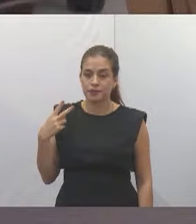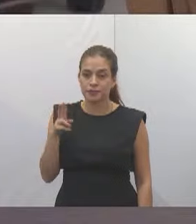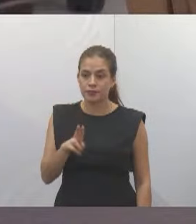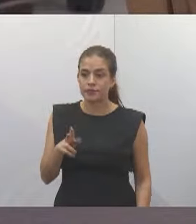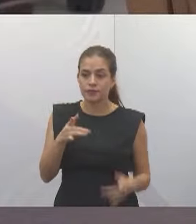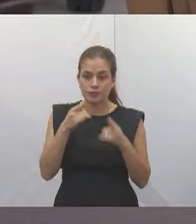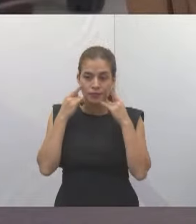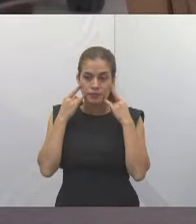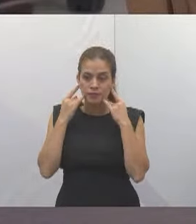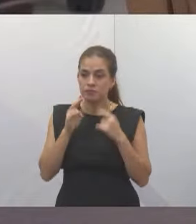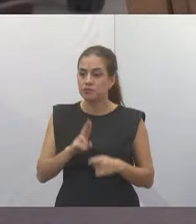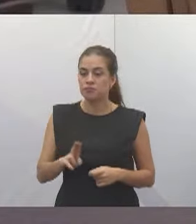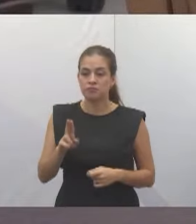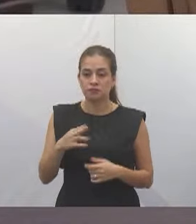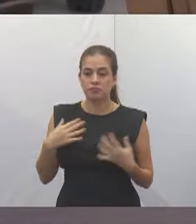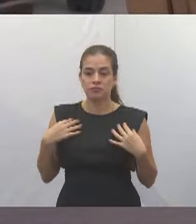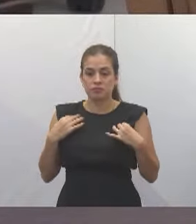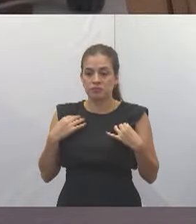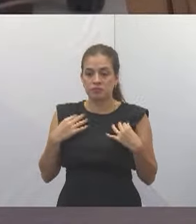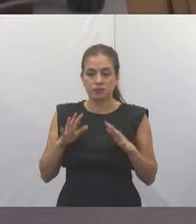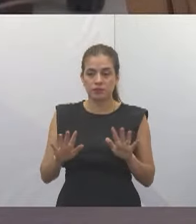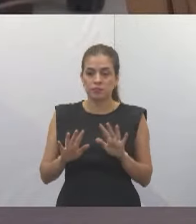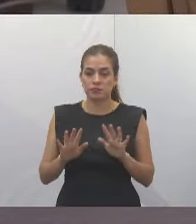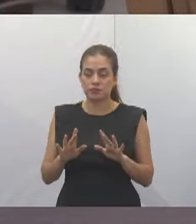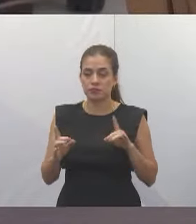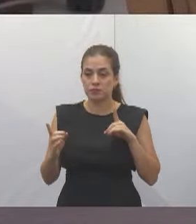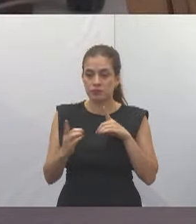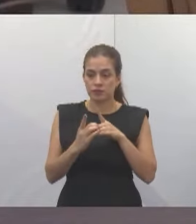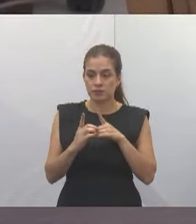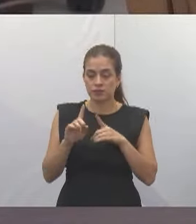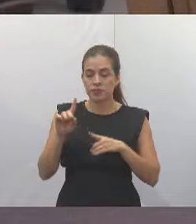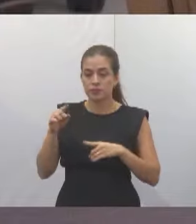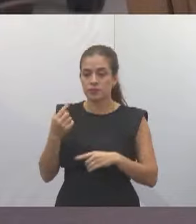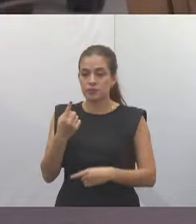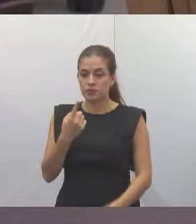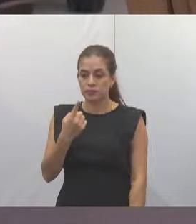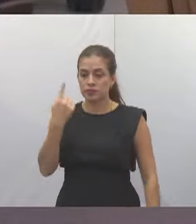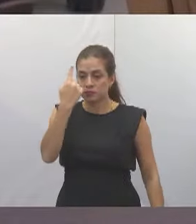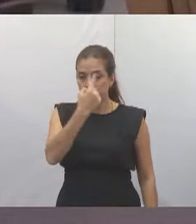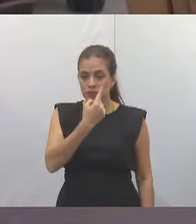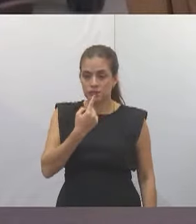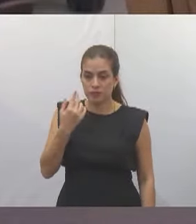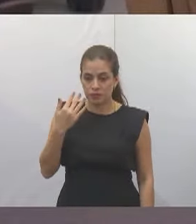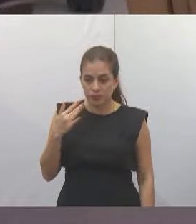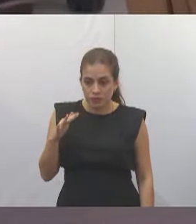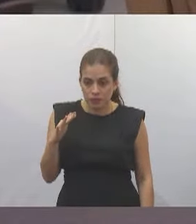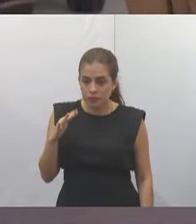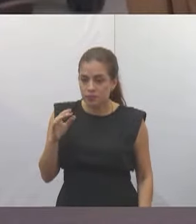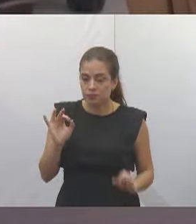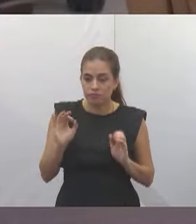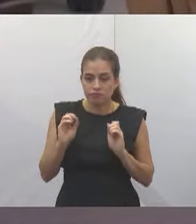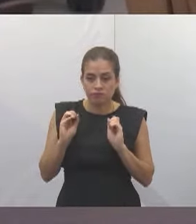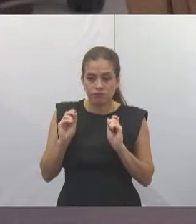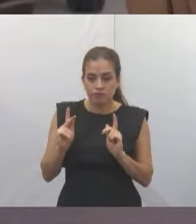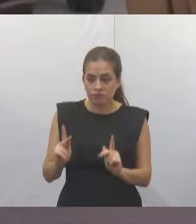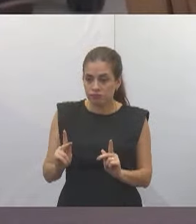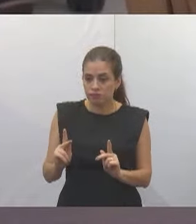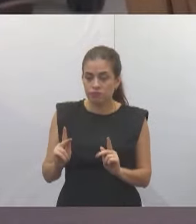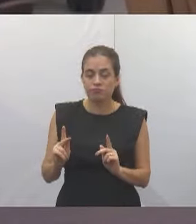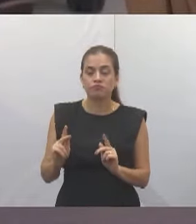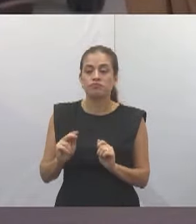nem usando meu uniforme. Fui atendida, depois de uma hora e meia, tudo certinho, tudo bonitinho, fiz o